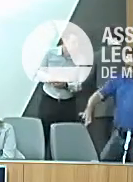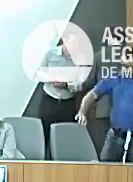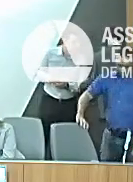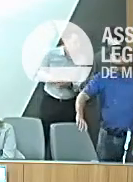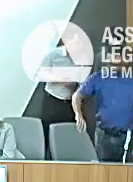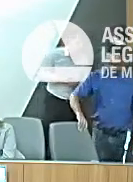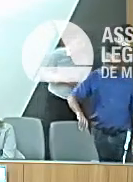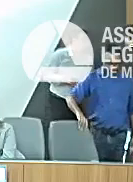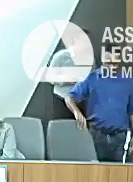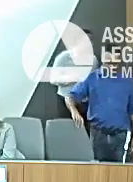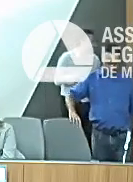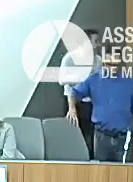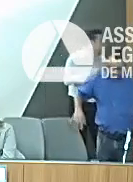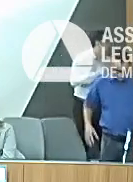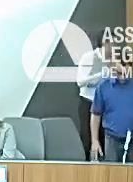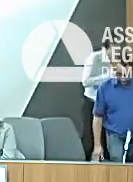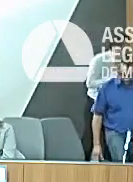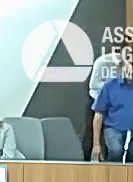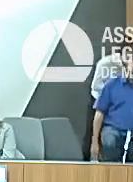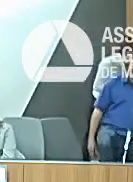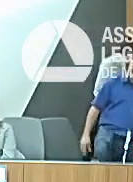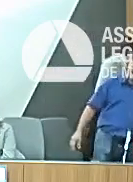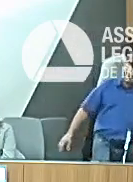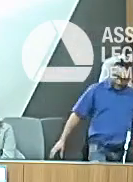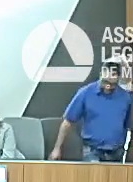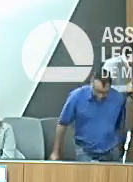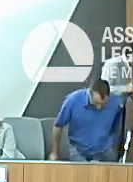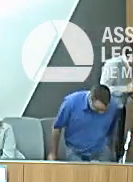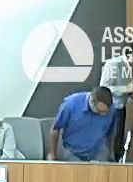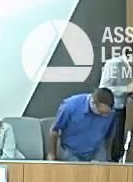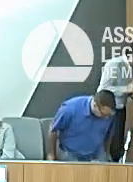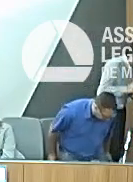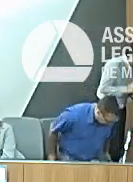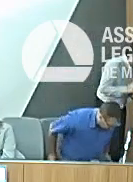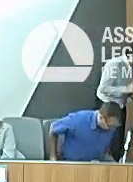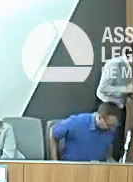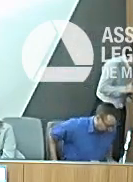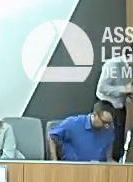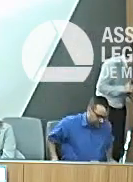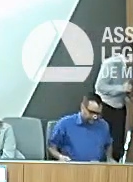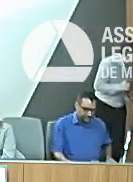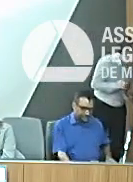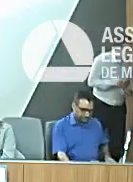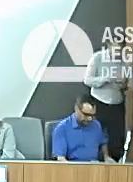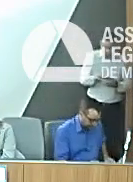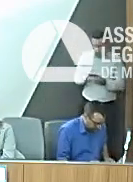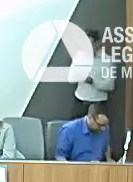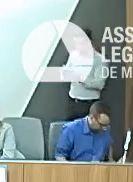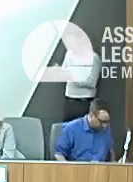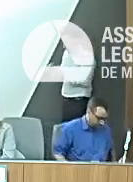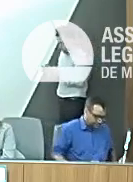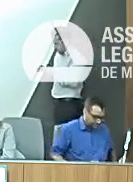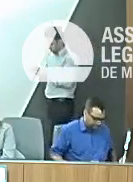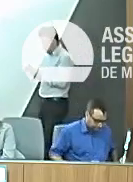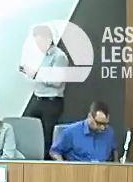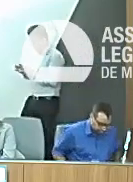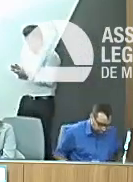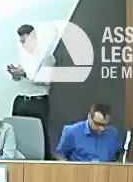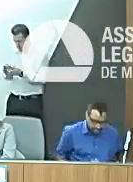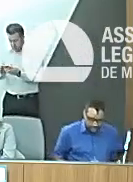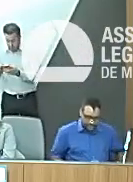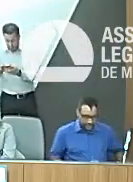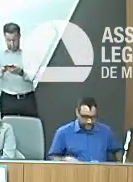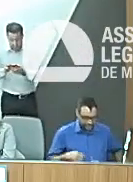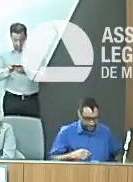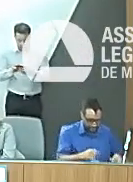seguranças educativo dentro das unidades nós estamos em nome do estado então haja ela tem que agir a favor não a favor do servidor ela tem